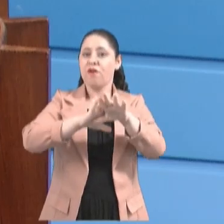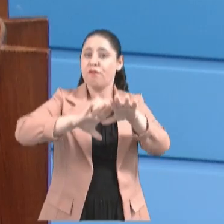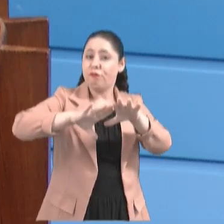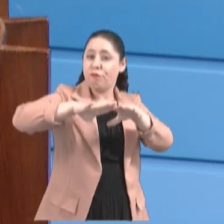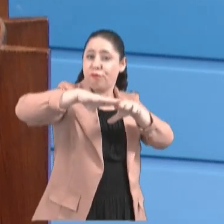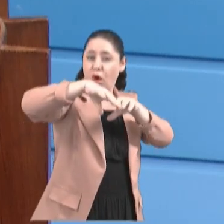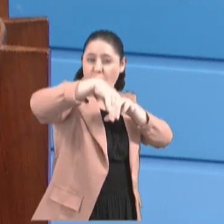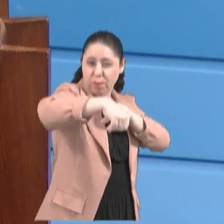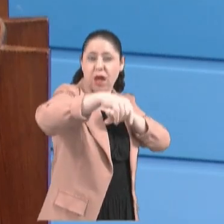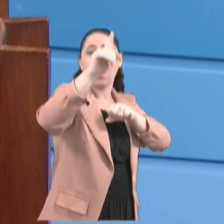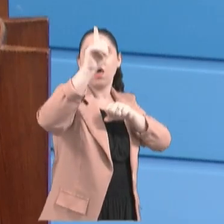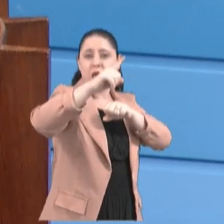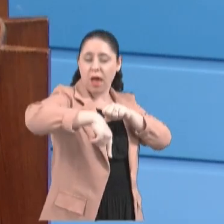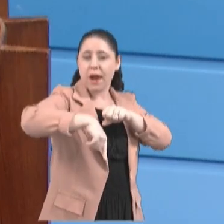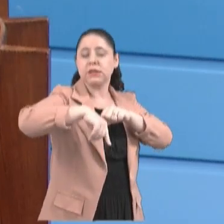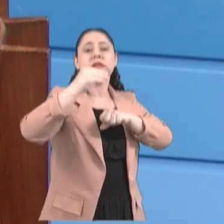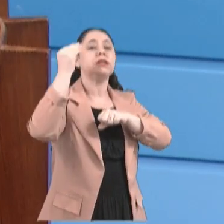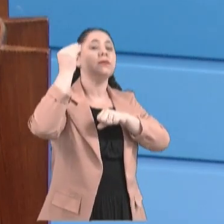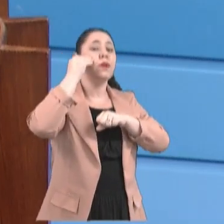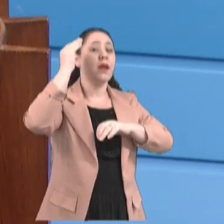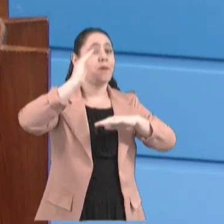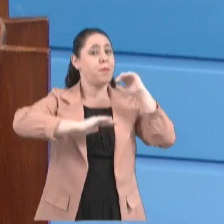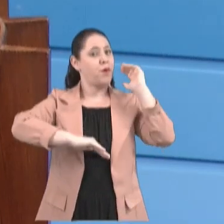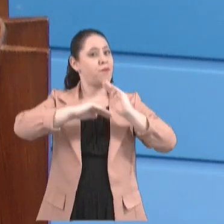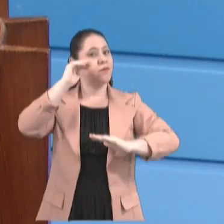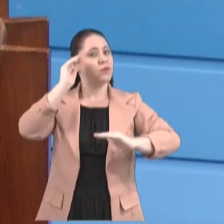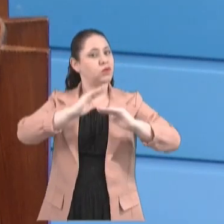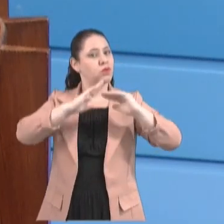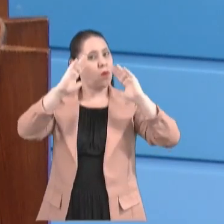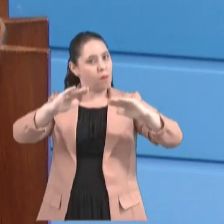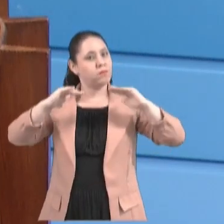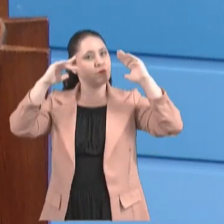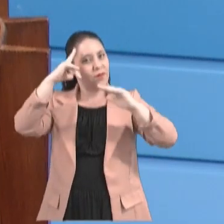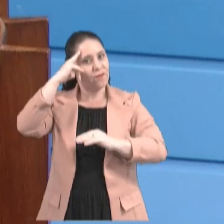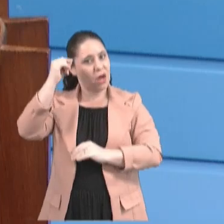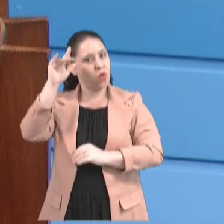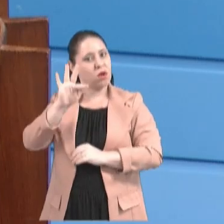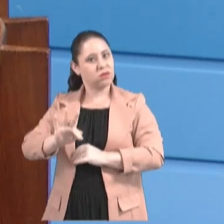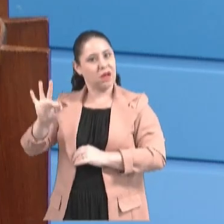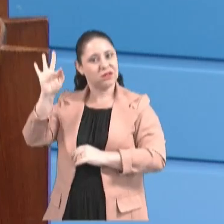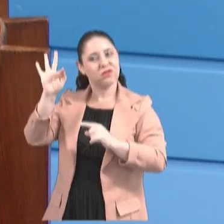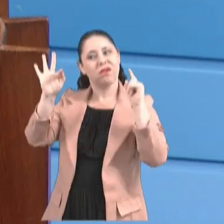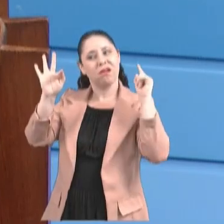habilitação e experiência profissional de nível superior